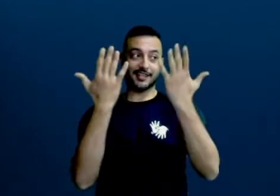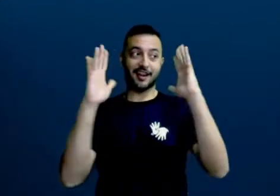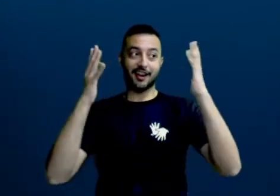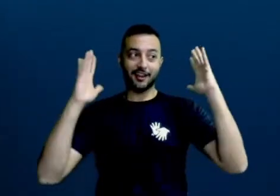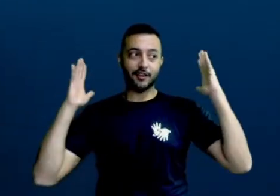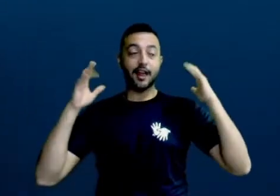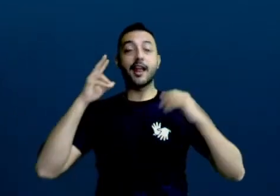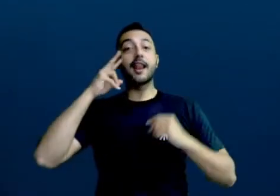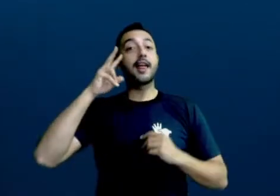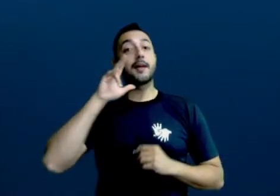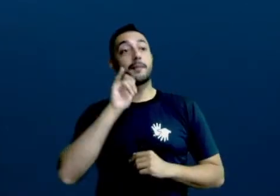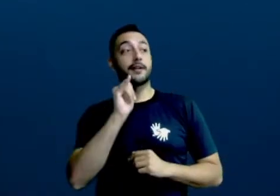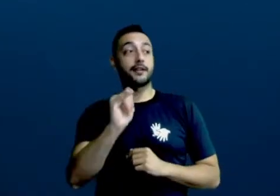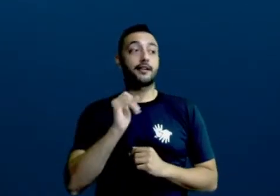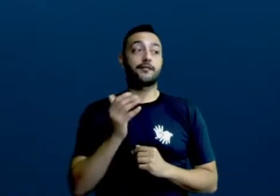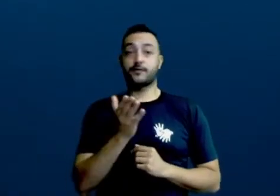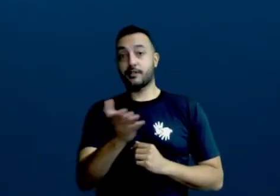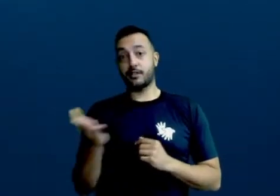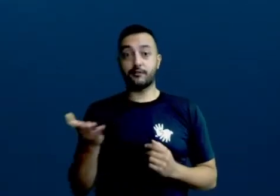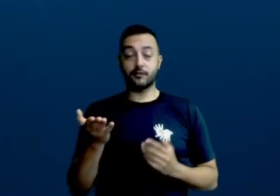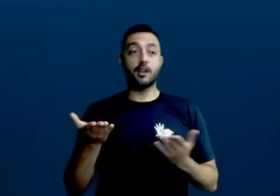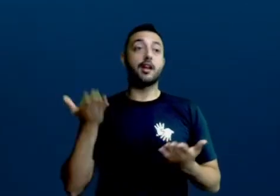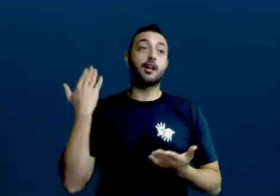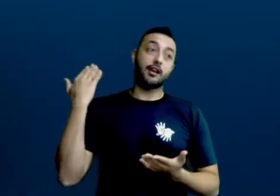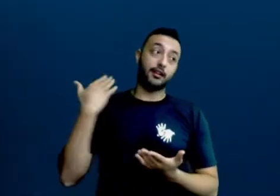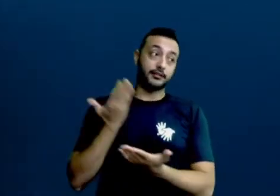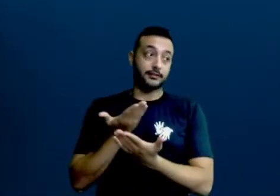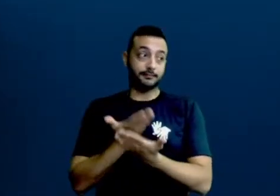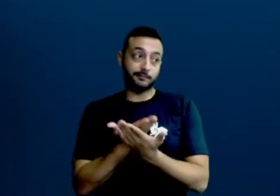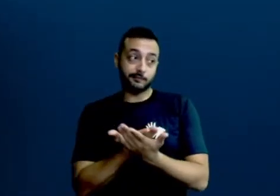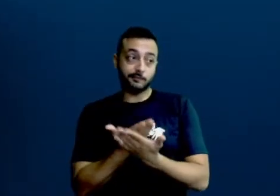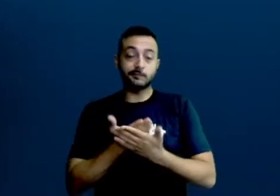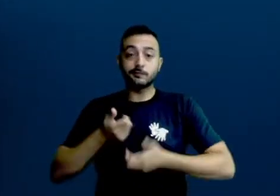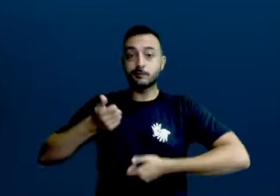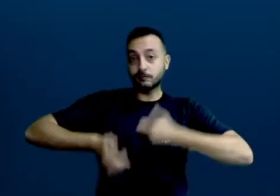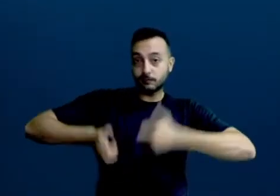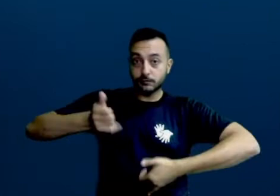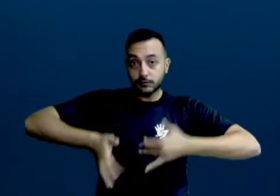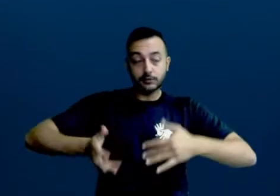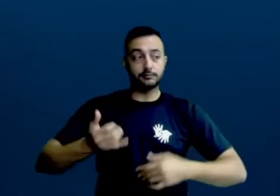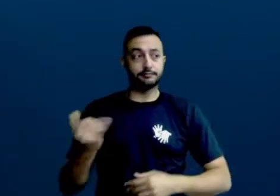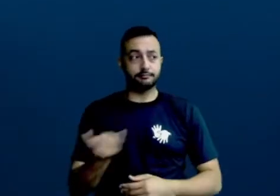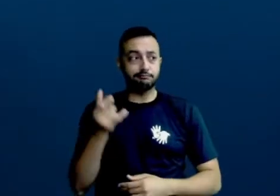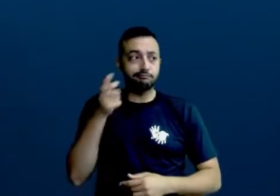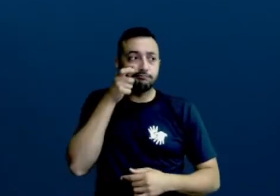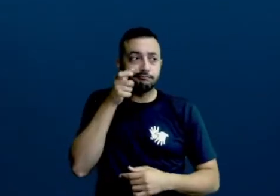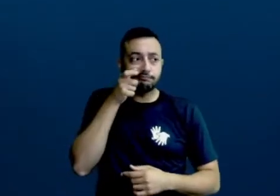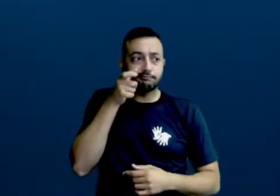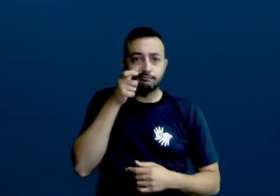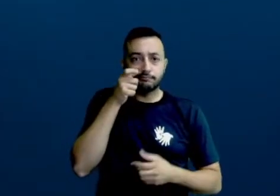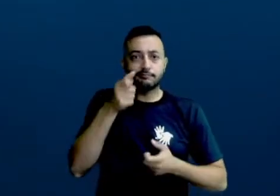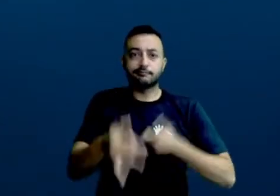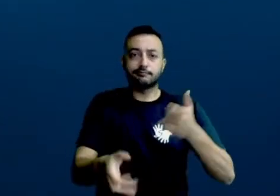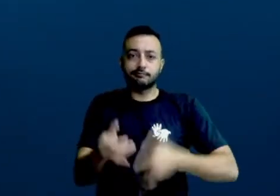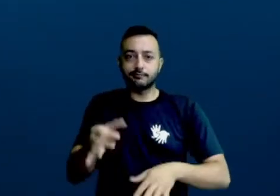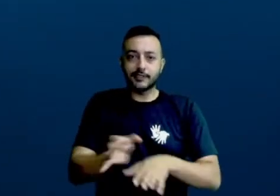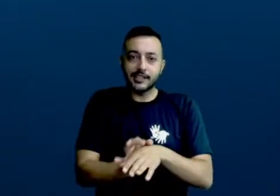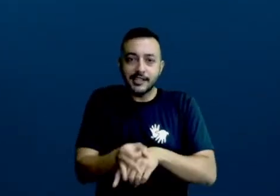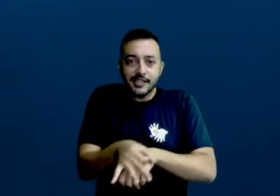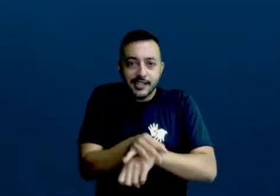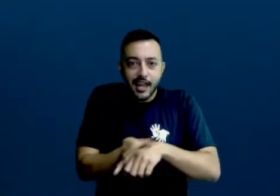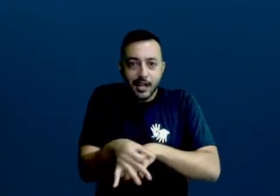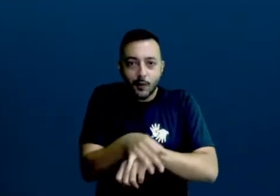eu quero só lembrar para vocês que na nossa última aula a gente dou um assunto bem interessante né nós tratamos sobre as